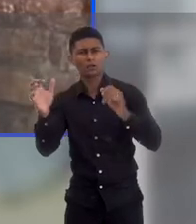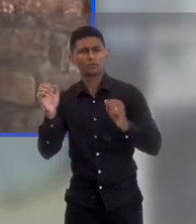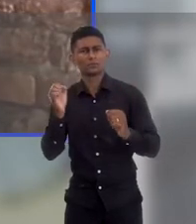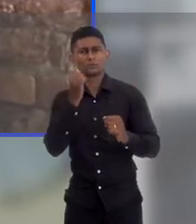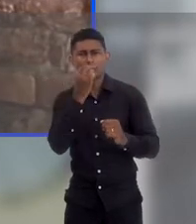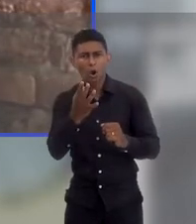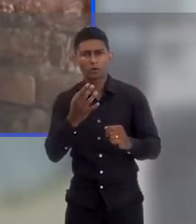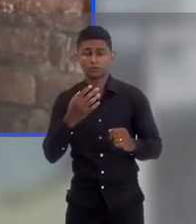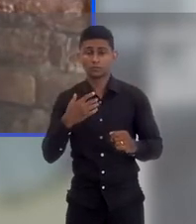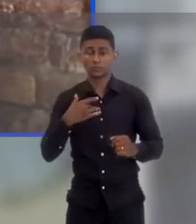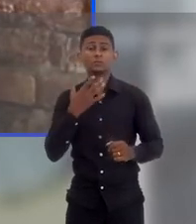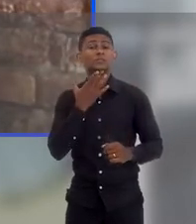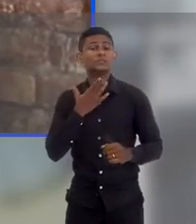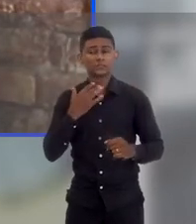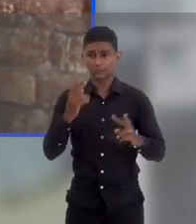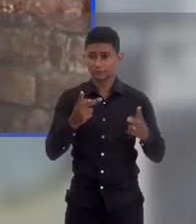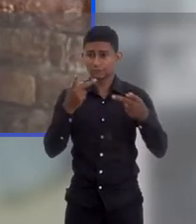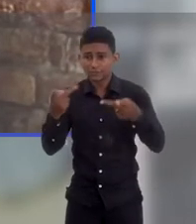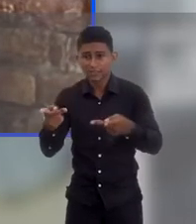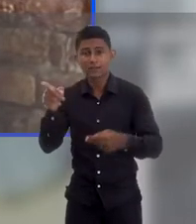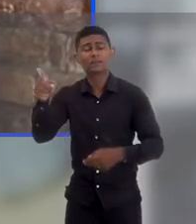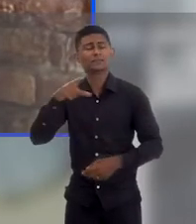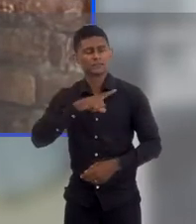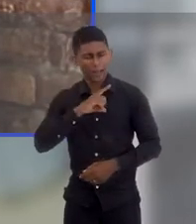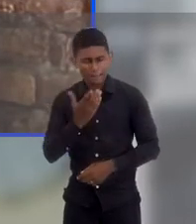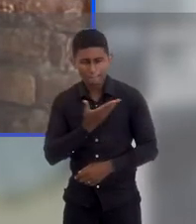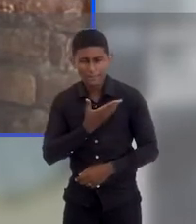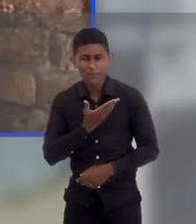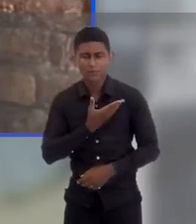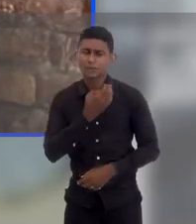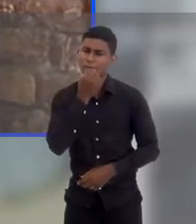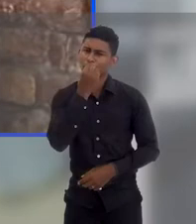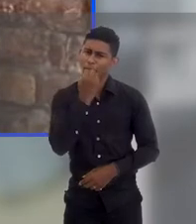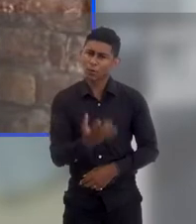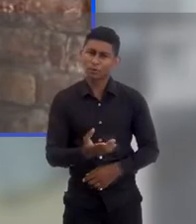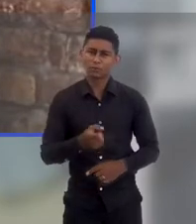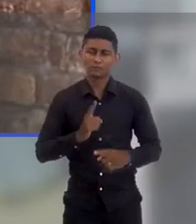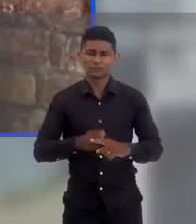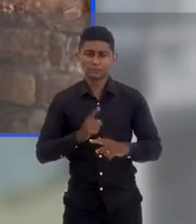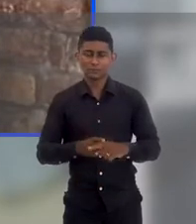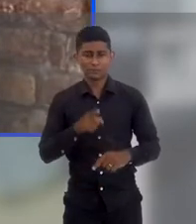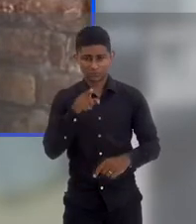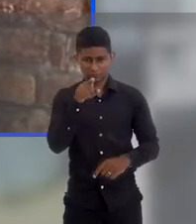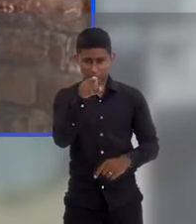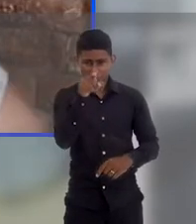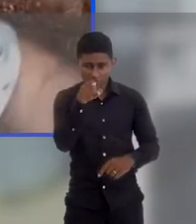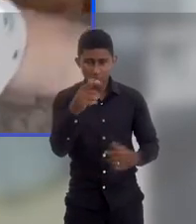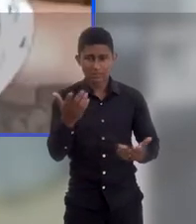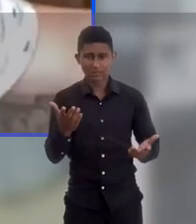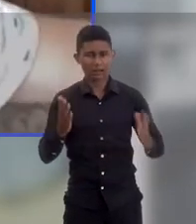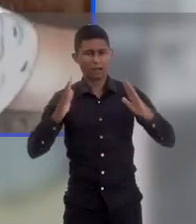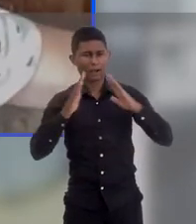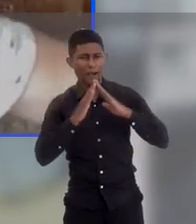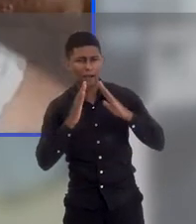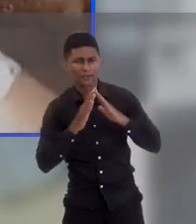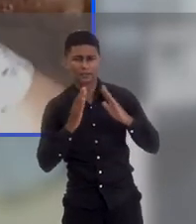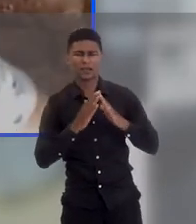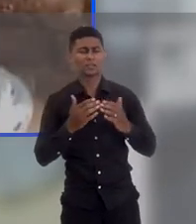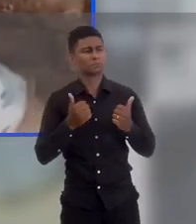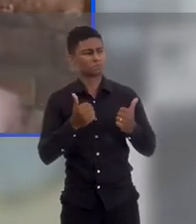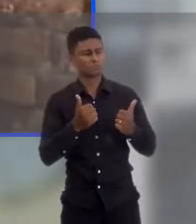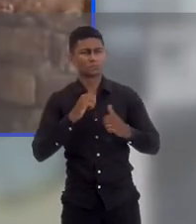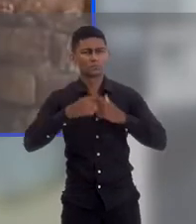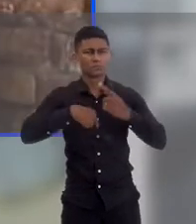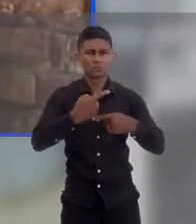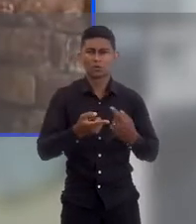tenho amigos lá e tal. E é muito bom quando você consegue sair do teu cantinho, da tua vila, e abraçar